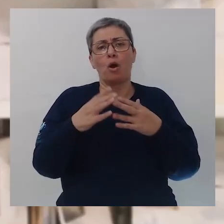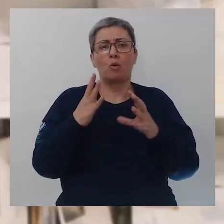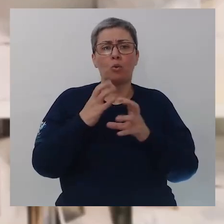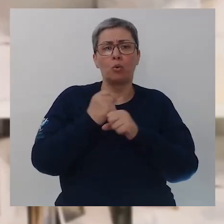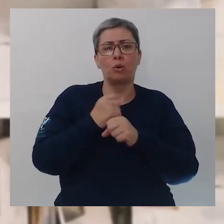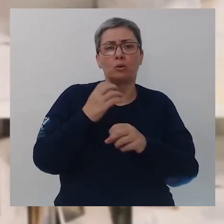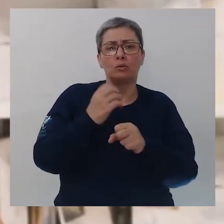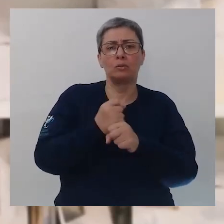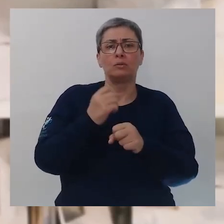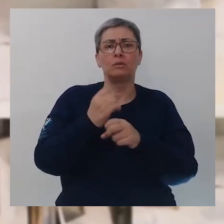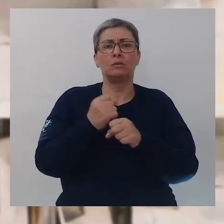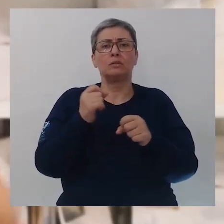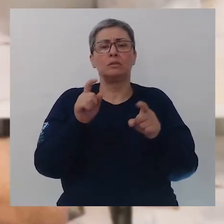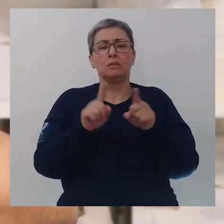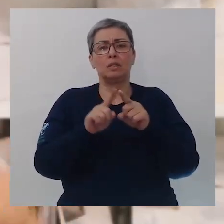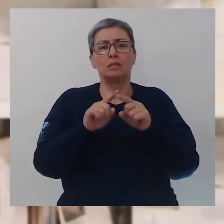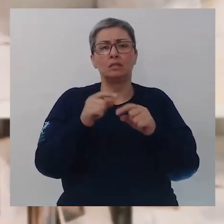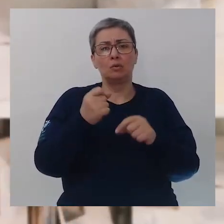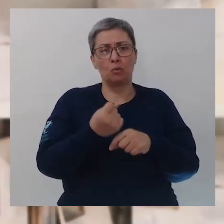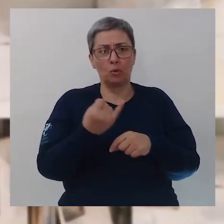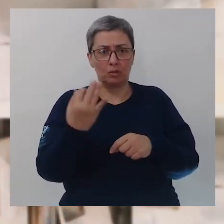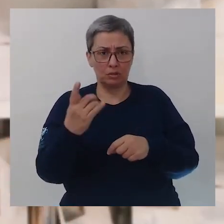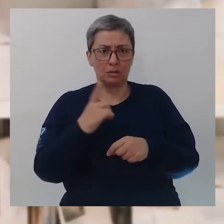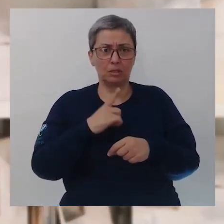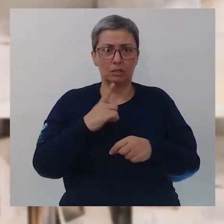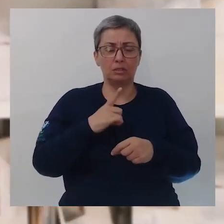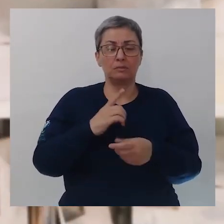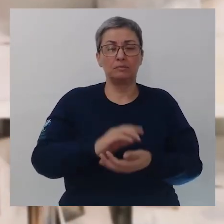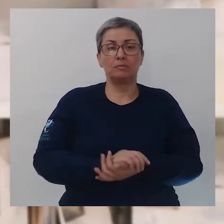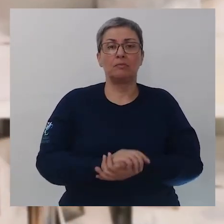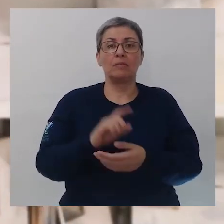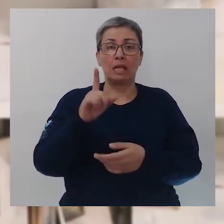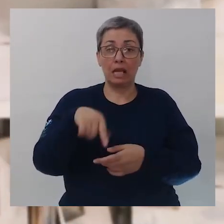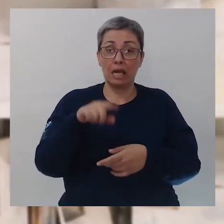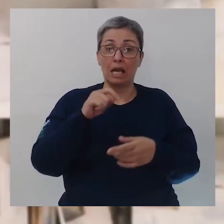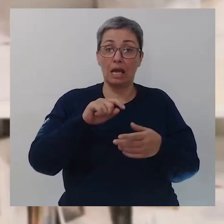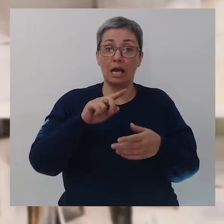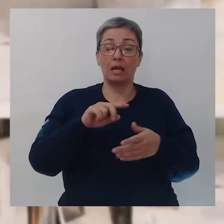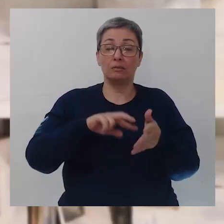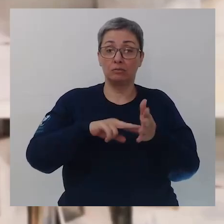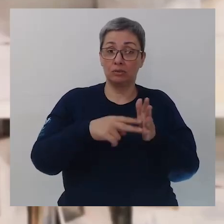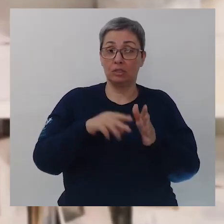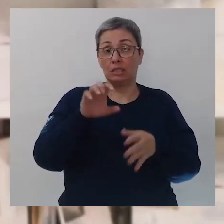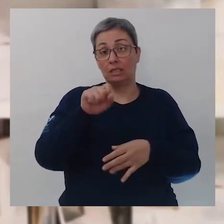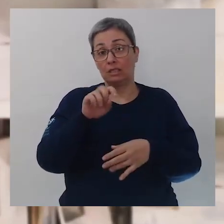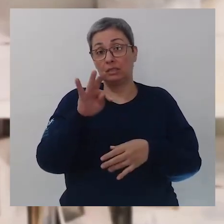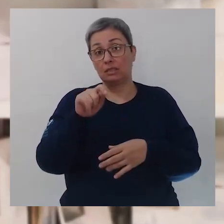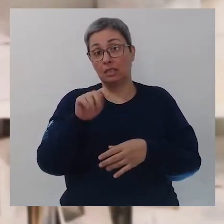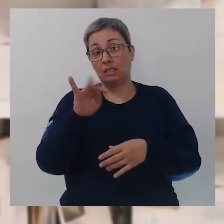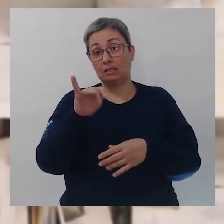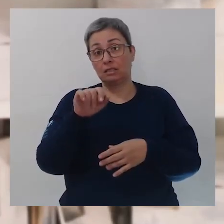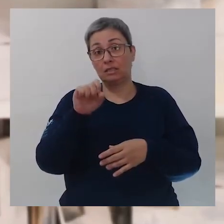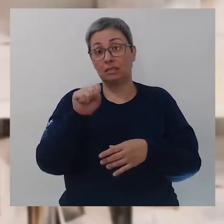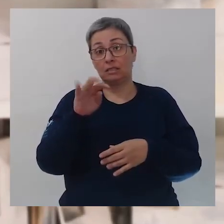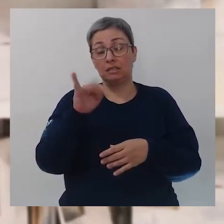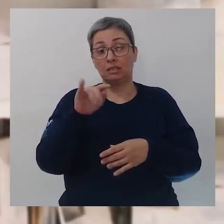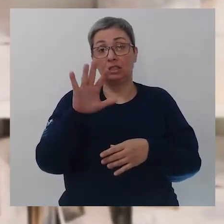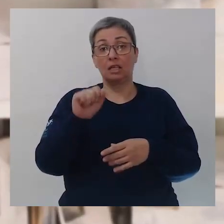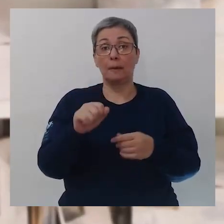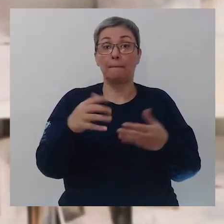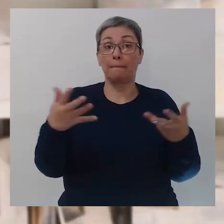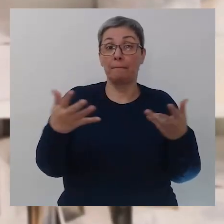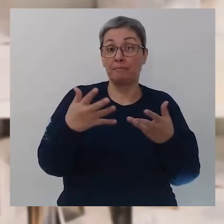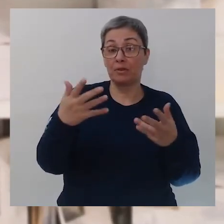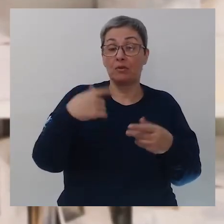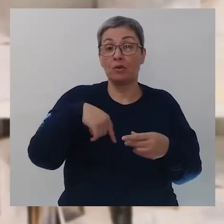de dado, né, quantitativo. Tá? Isso é uma estatística. Aprendemos, né? Bom,